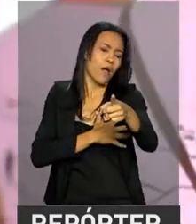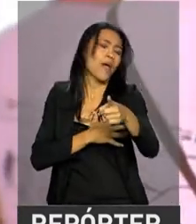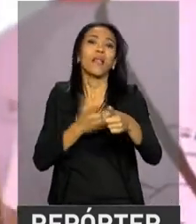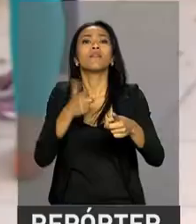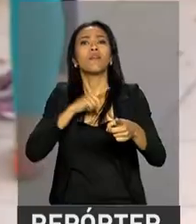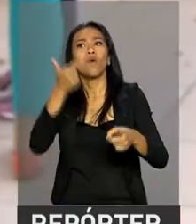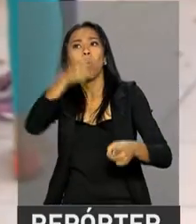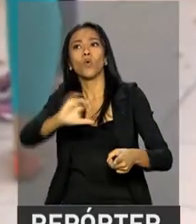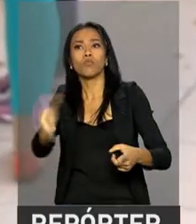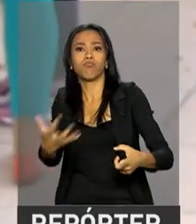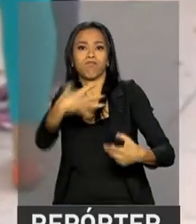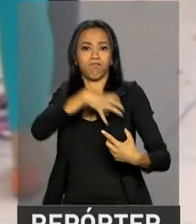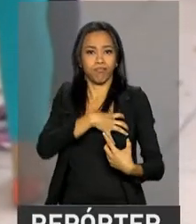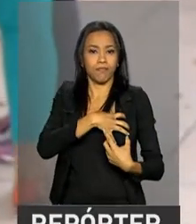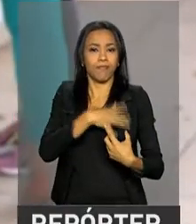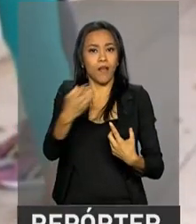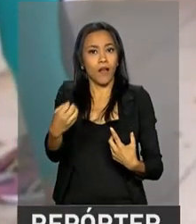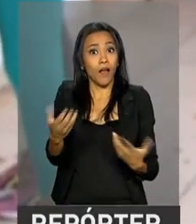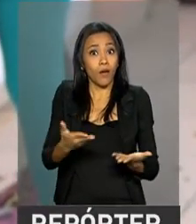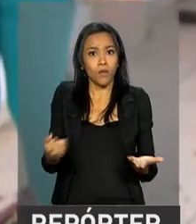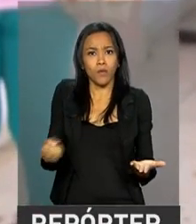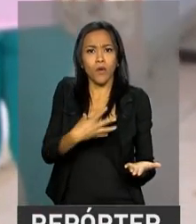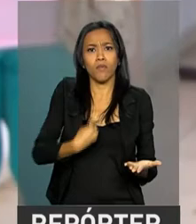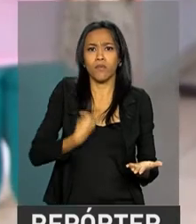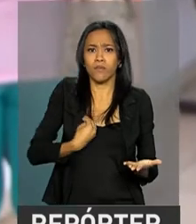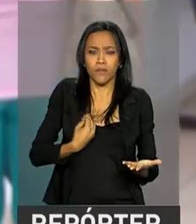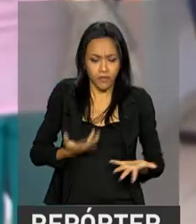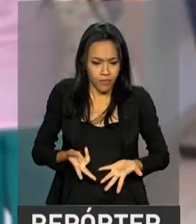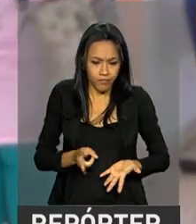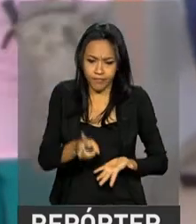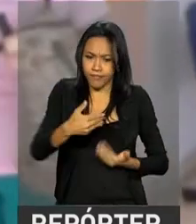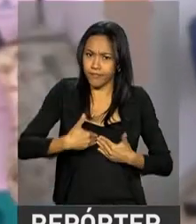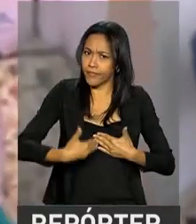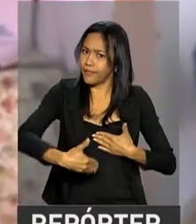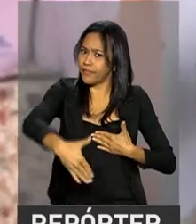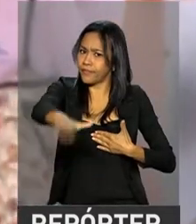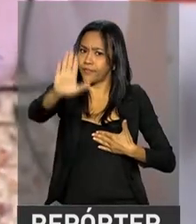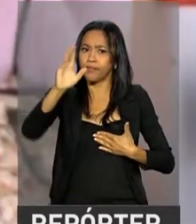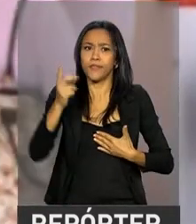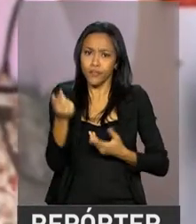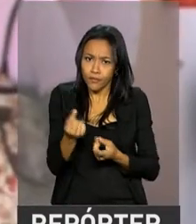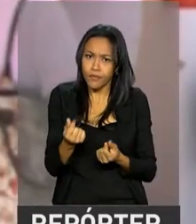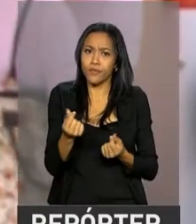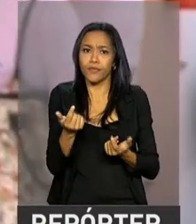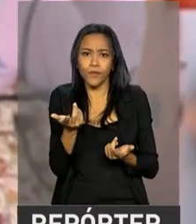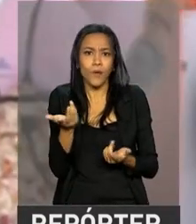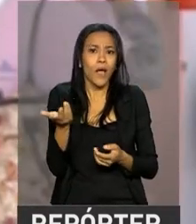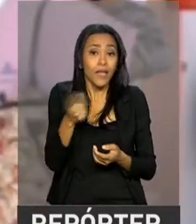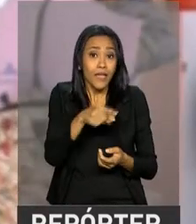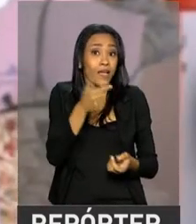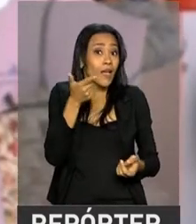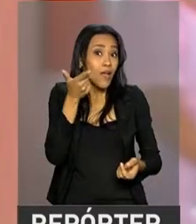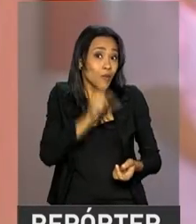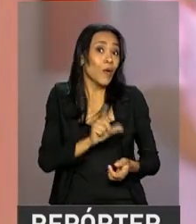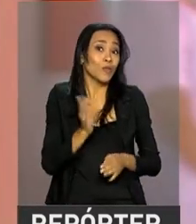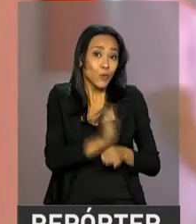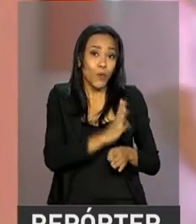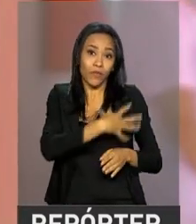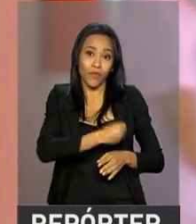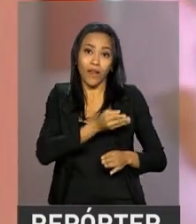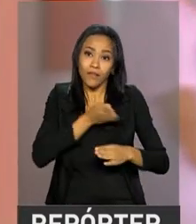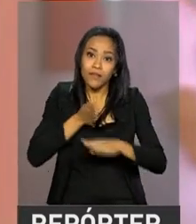reconstruído criou uma nova maneira de se sustentar e conseguiu garantir a entrada da filha na faculdade e